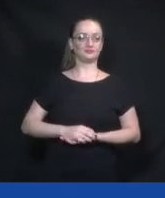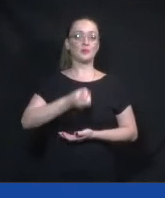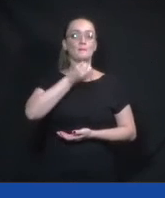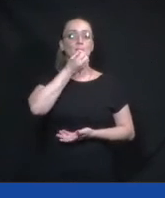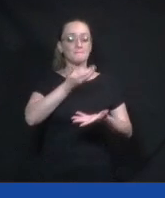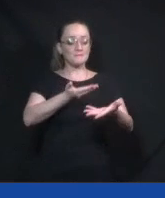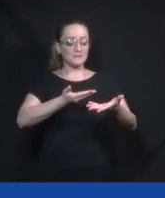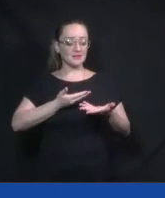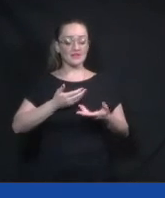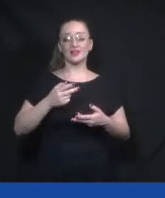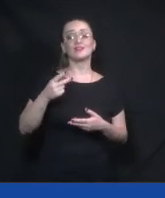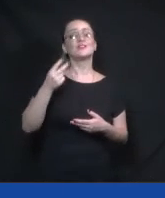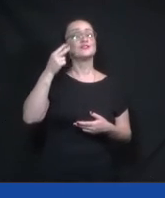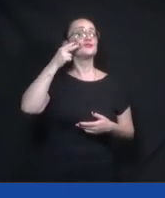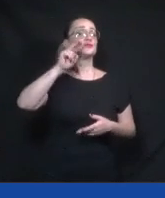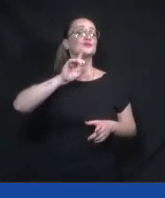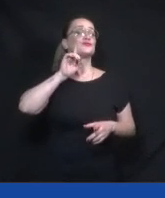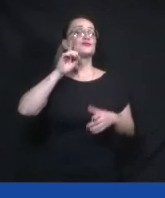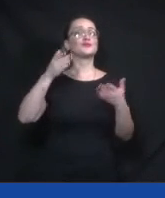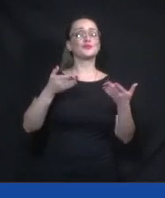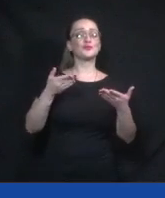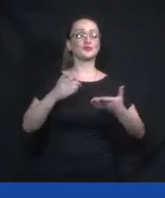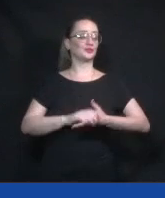este segundo dia para hoje. Nós...